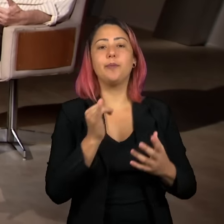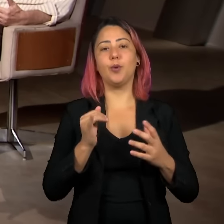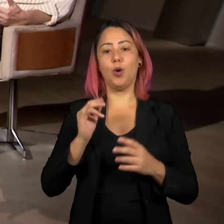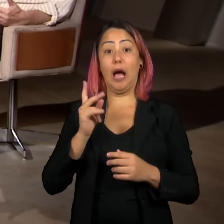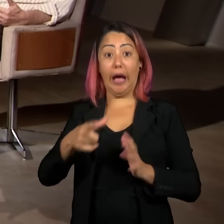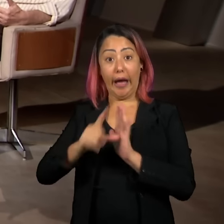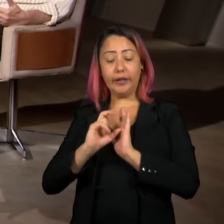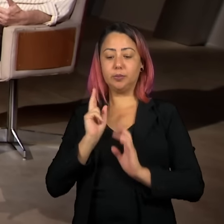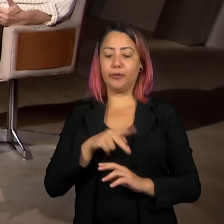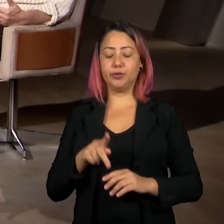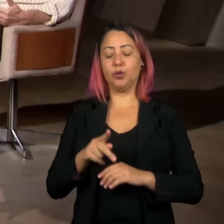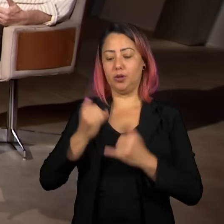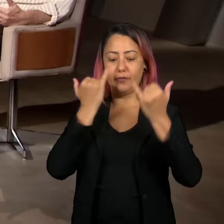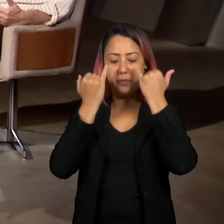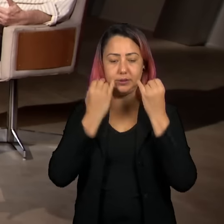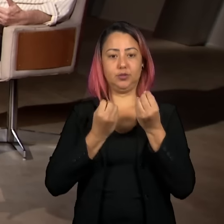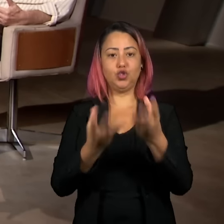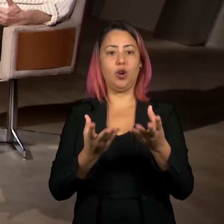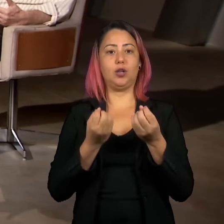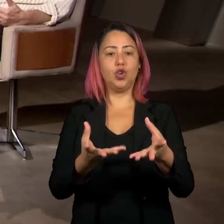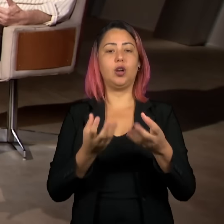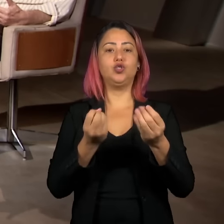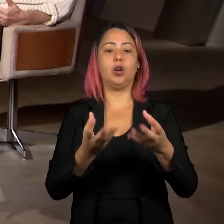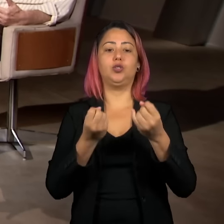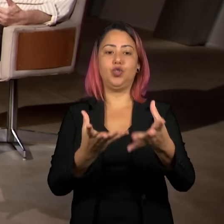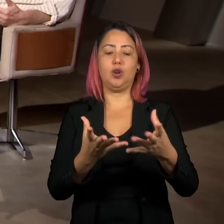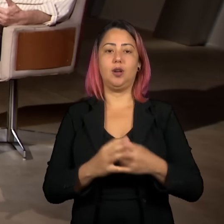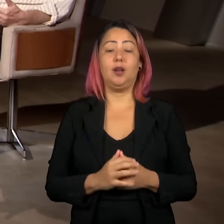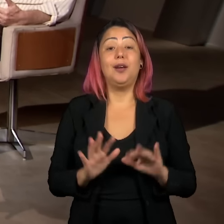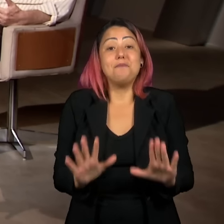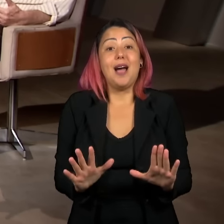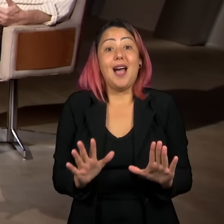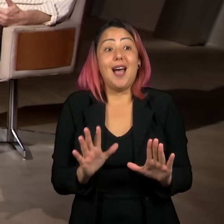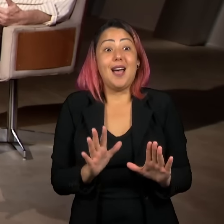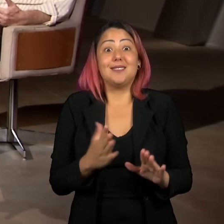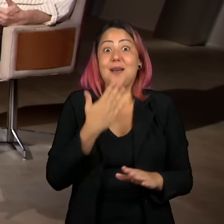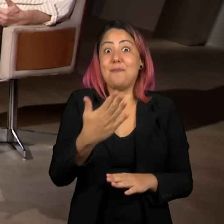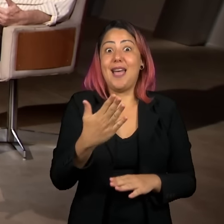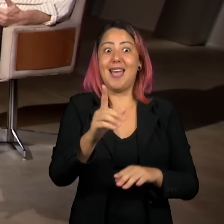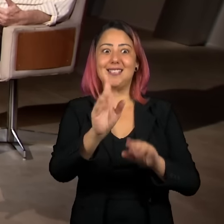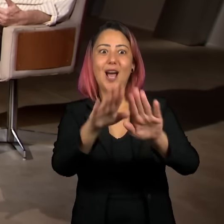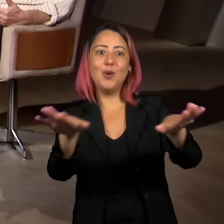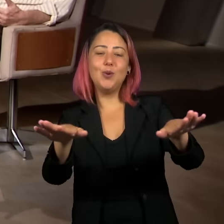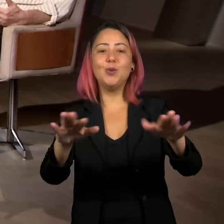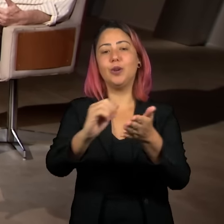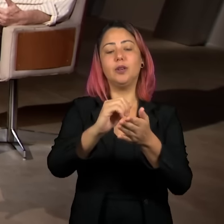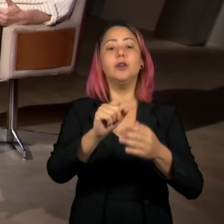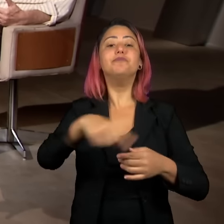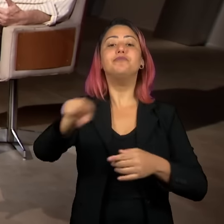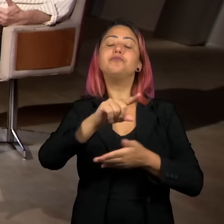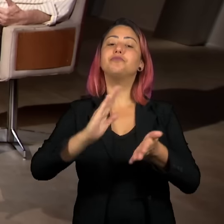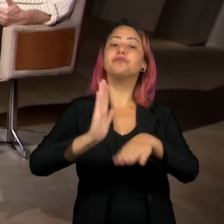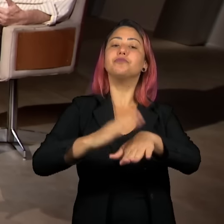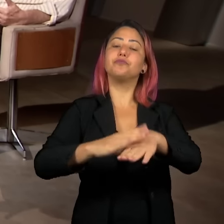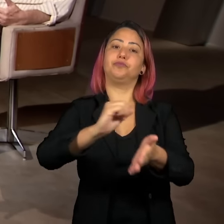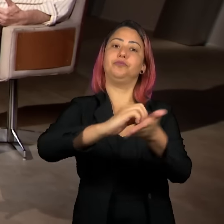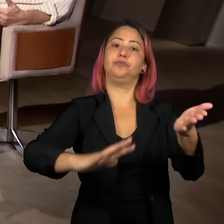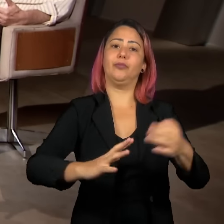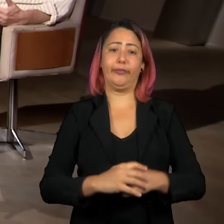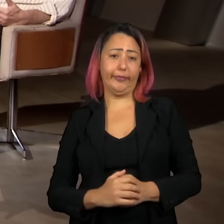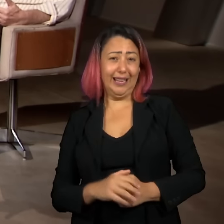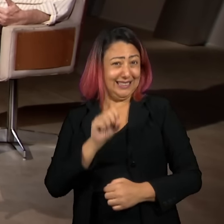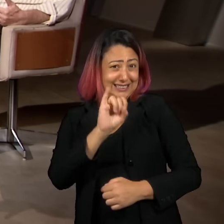Fazia mas o que ele pedia pro aluno né em termos do que foi transmitido uhum hoje se ele